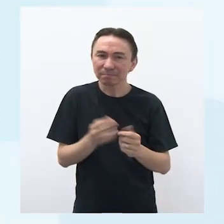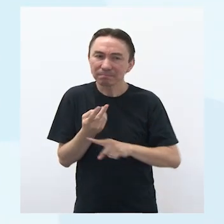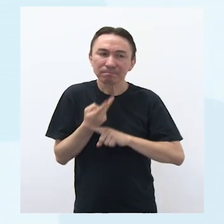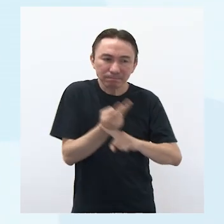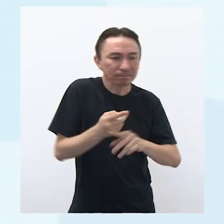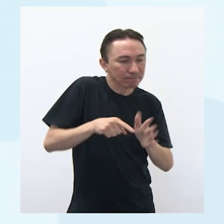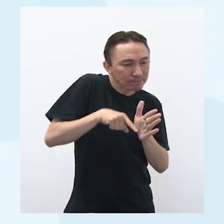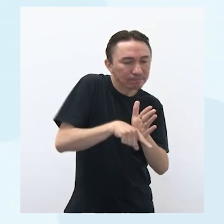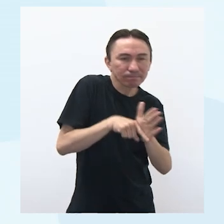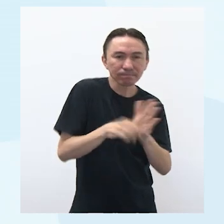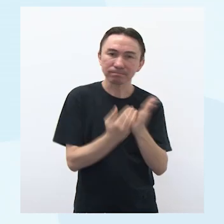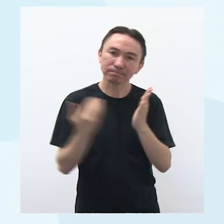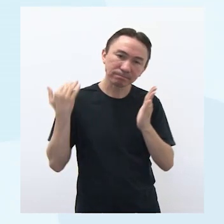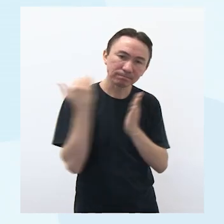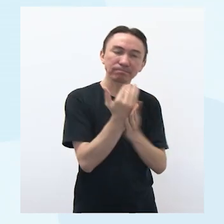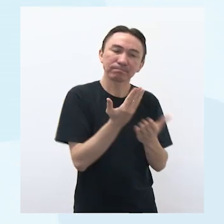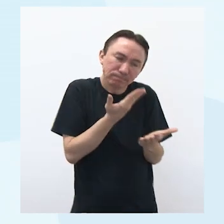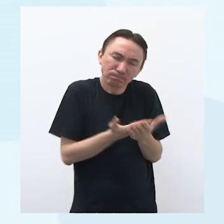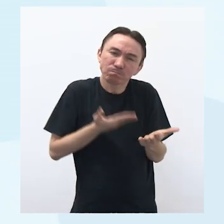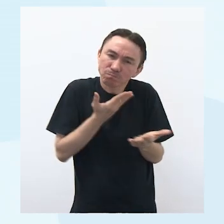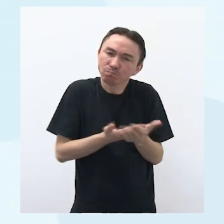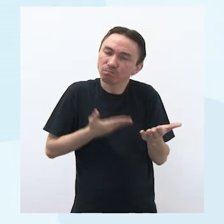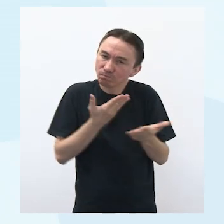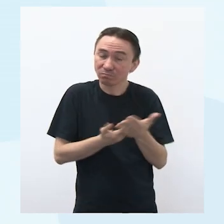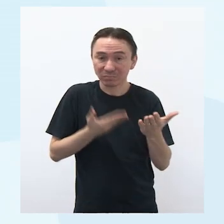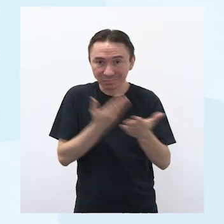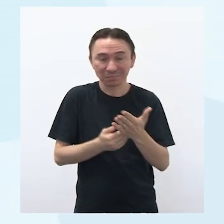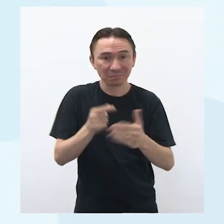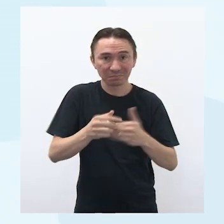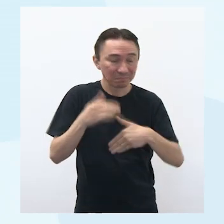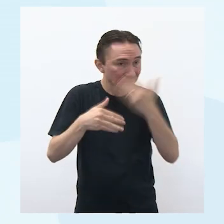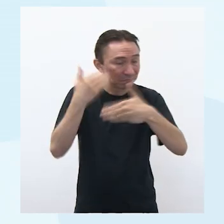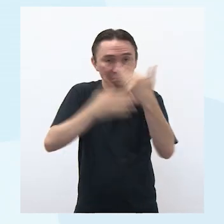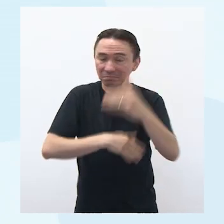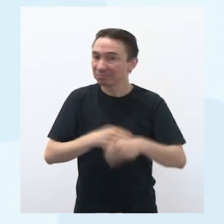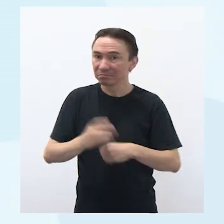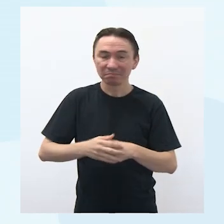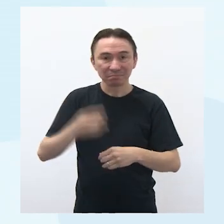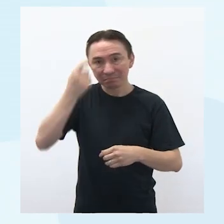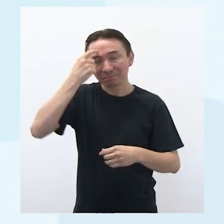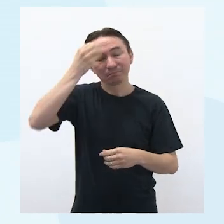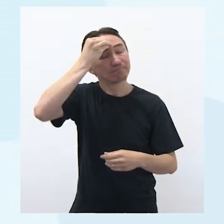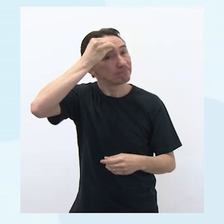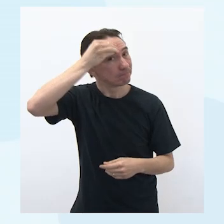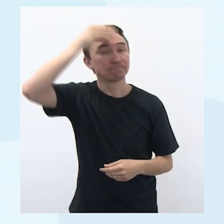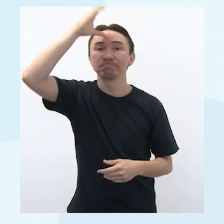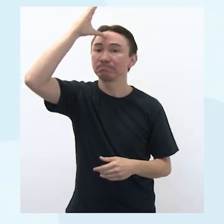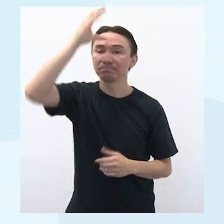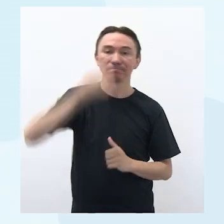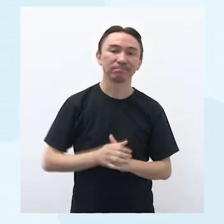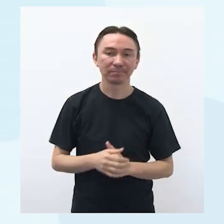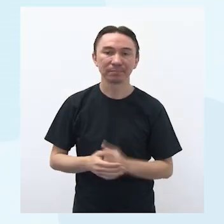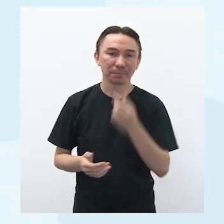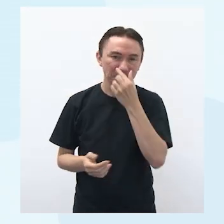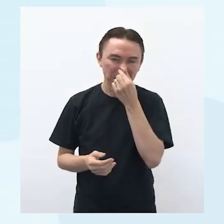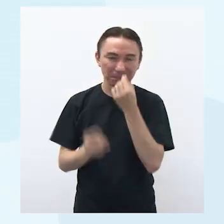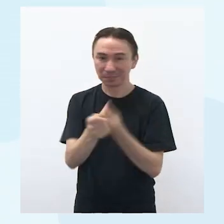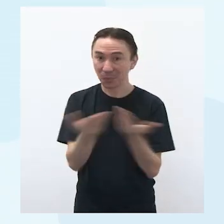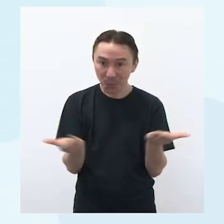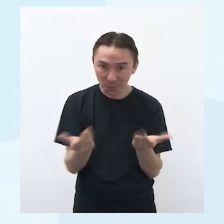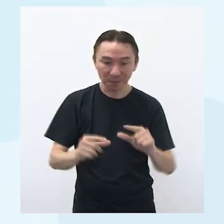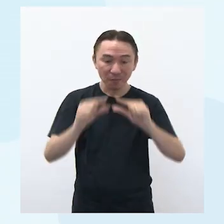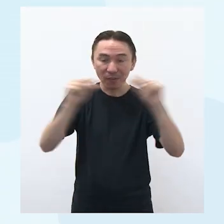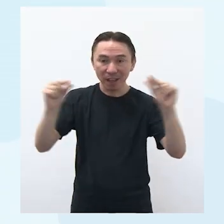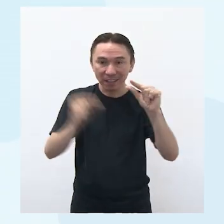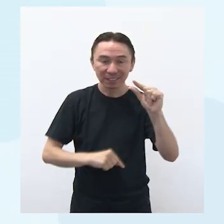trazer, fazer novas leituras e cada vez mais a gente ampliando. O próximo slide, então, é a nossa frase de encerramento, que